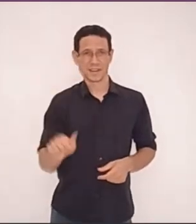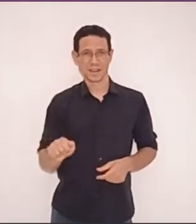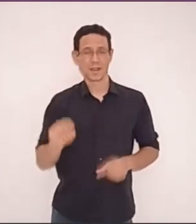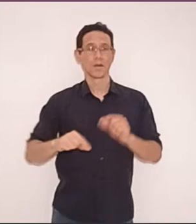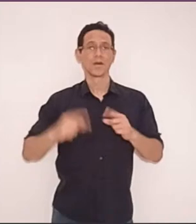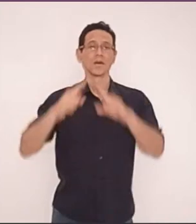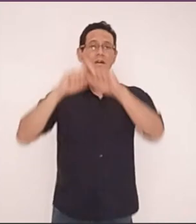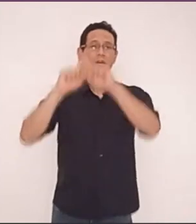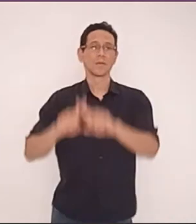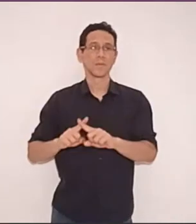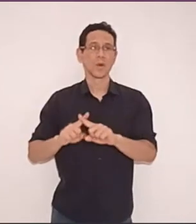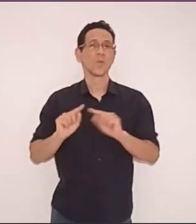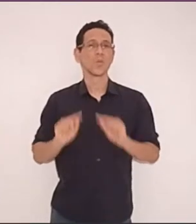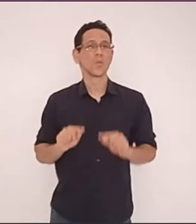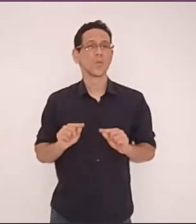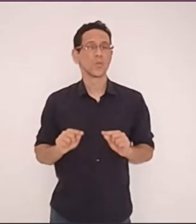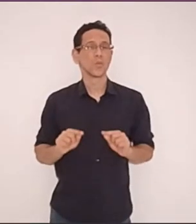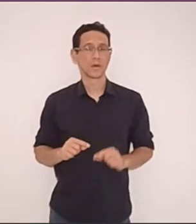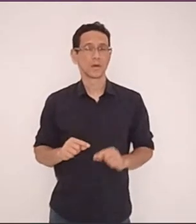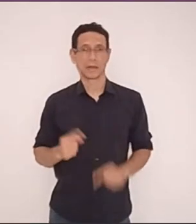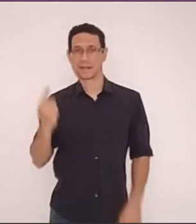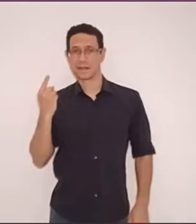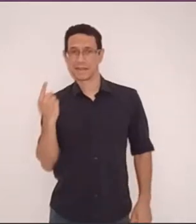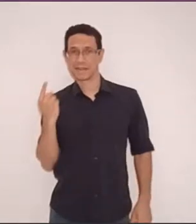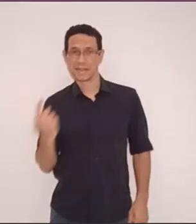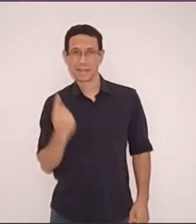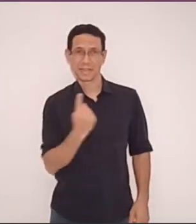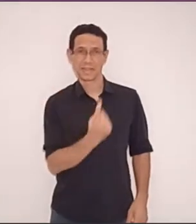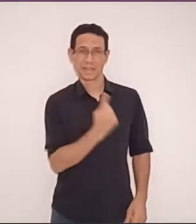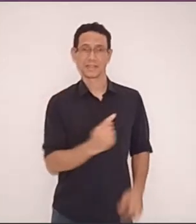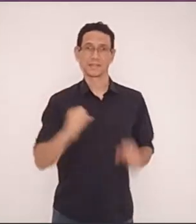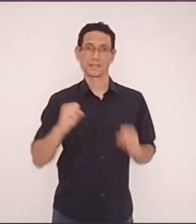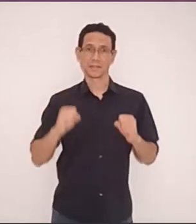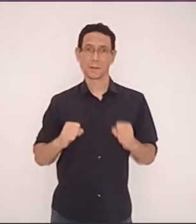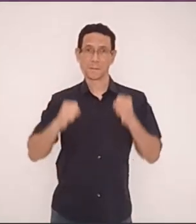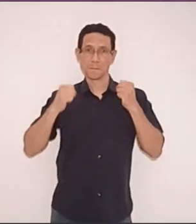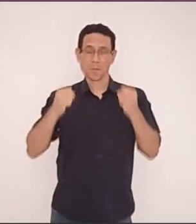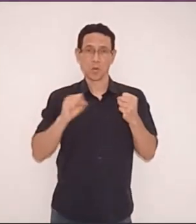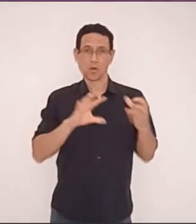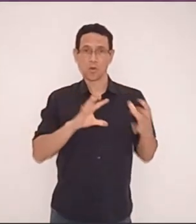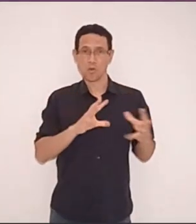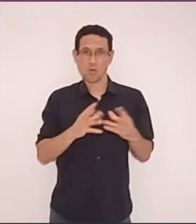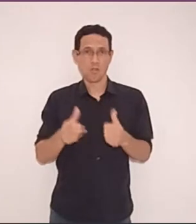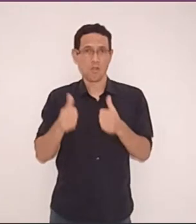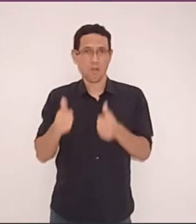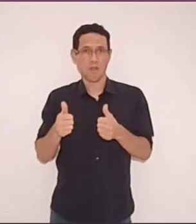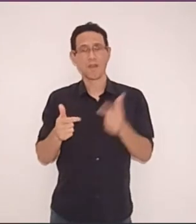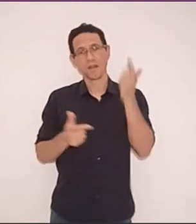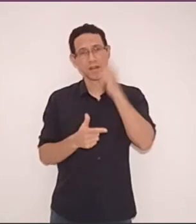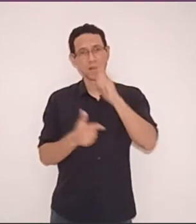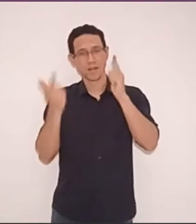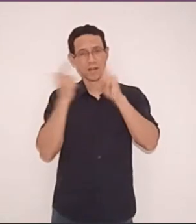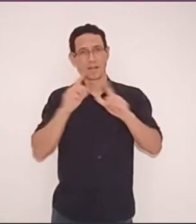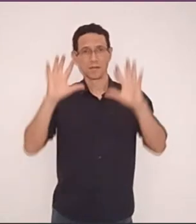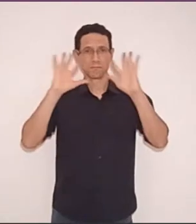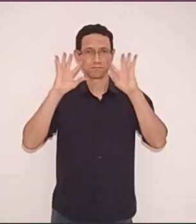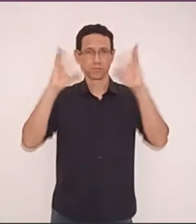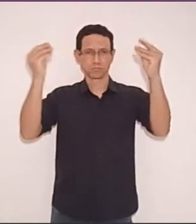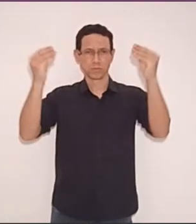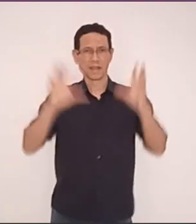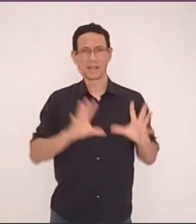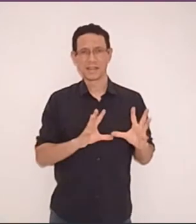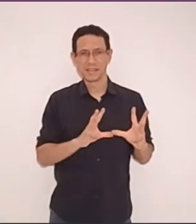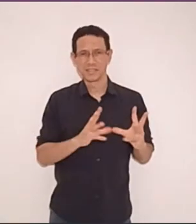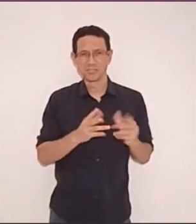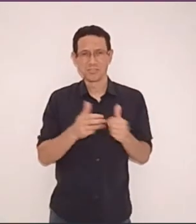como Brasil cada um tem de melhor para resolver um problema atravessa